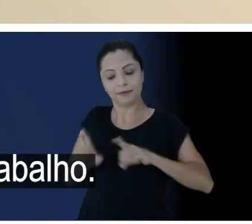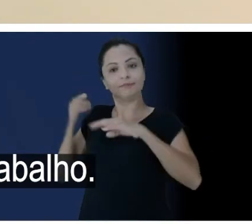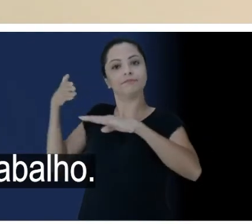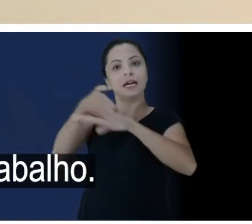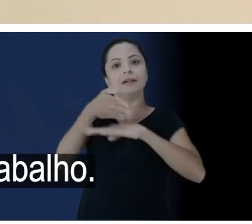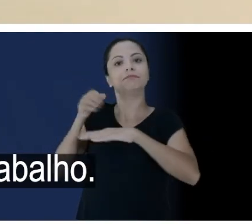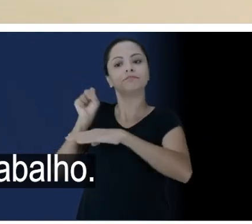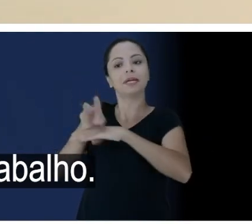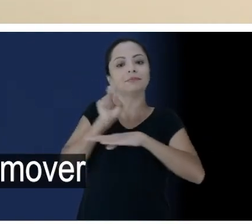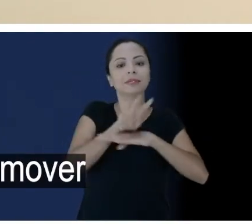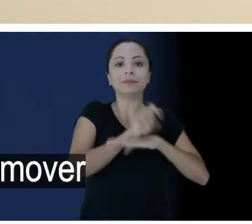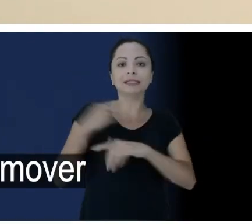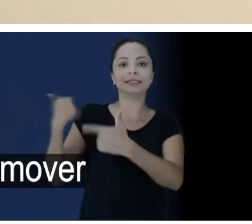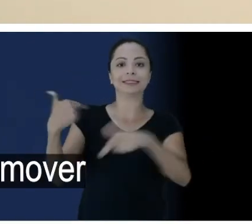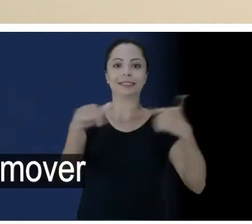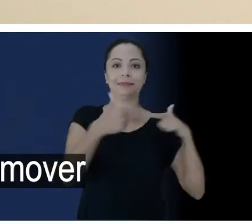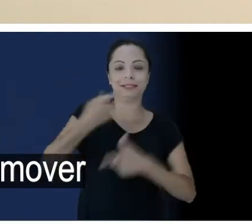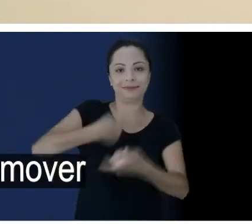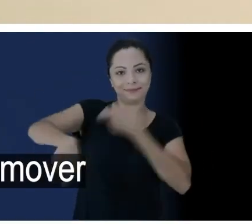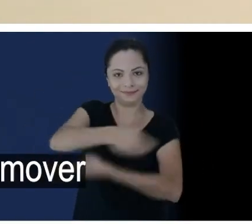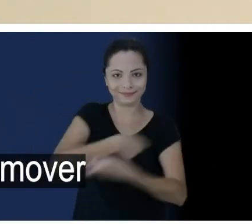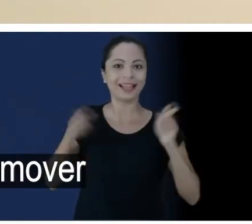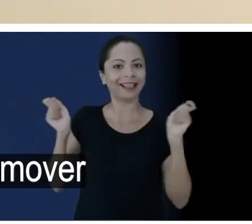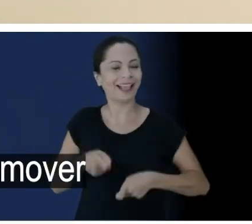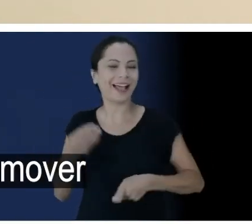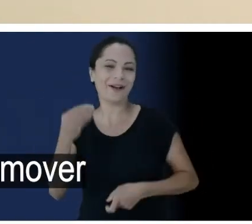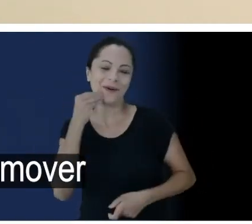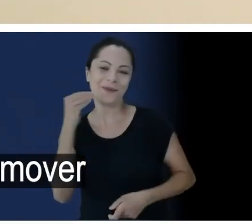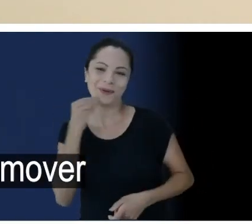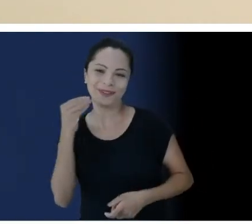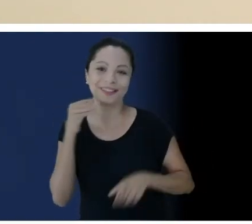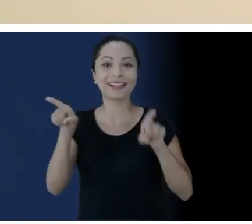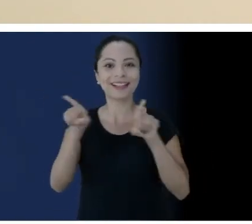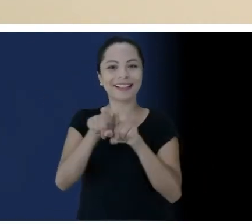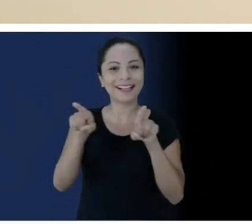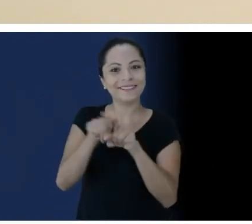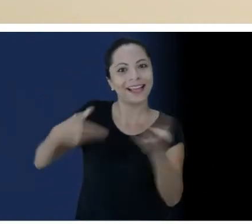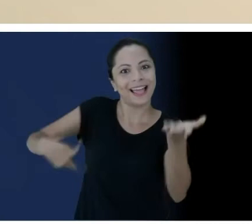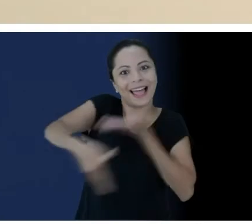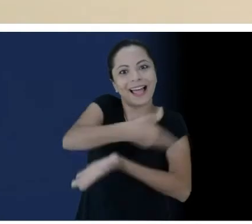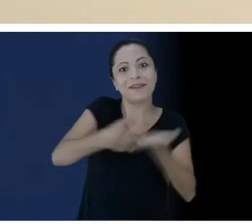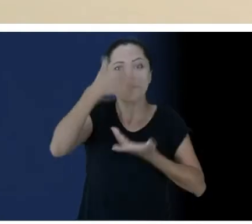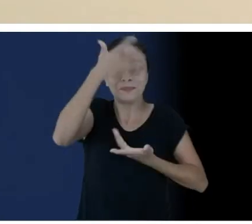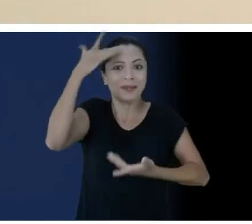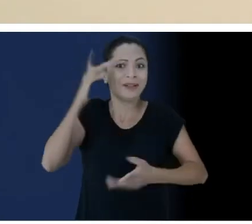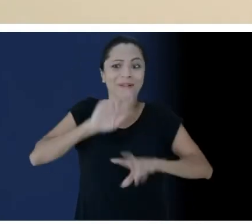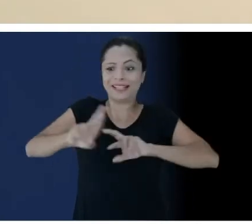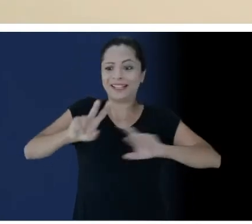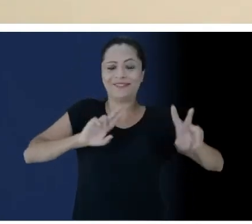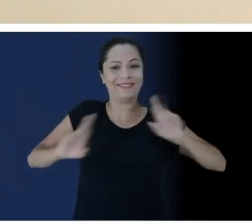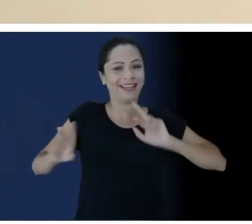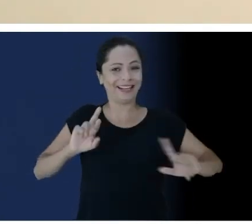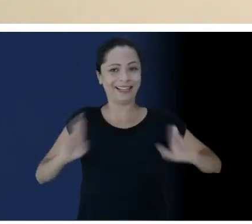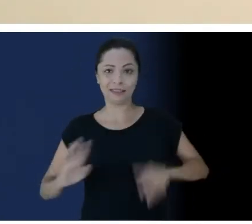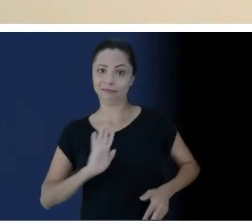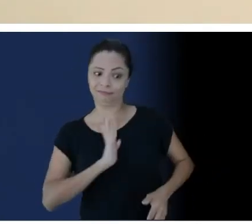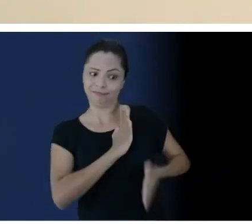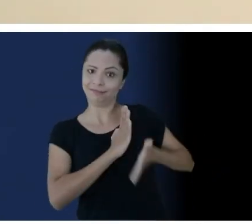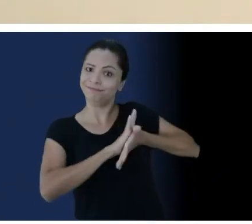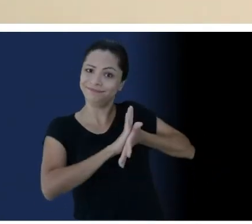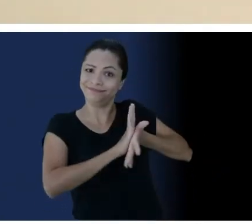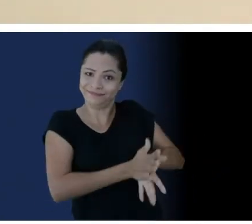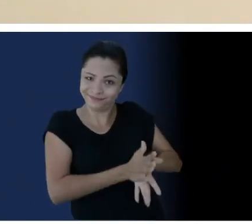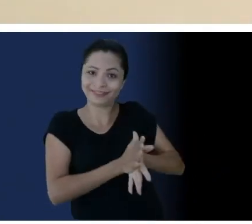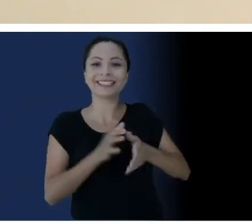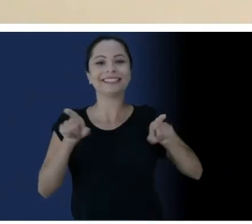deficiência no mercado de trabalho. Com isso, elas podem dar oportunidade e promover o convívio entre pessoas diversas, o que desmistifica os